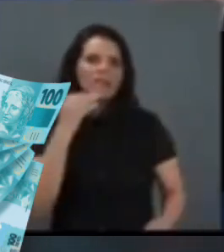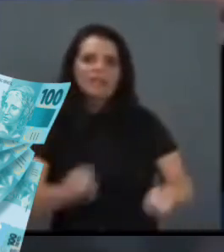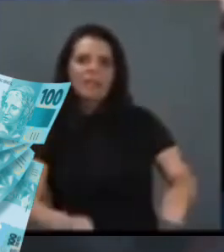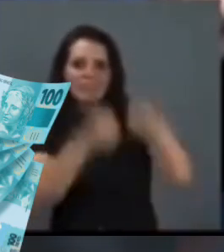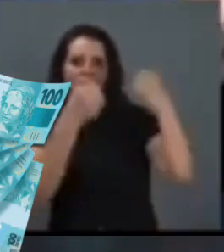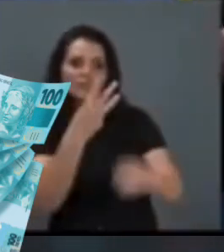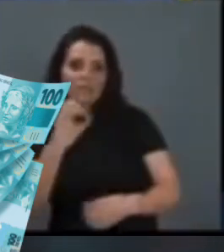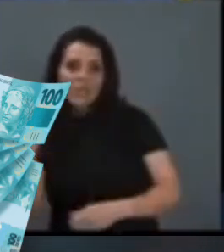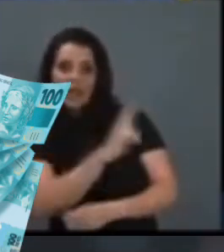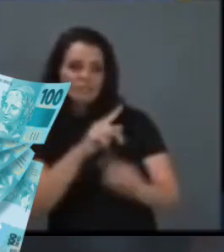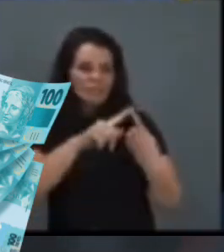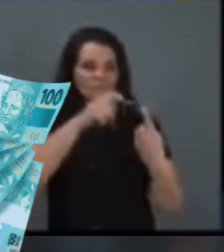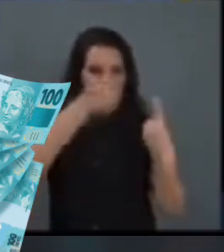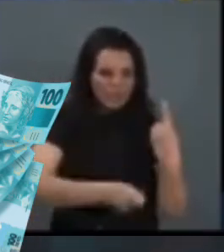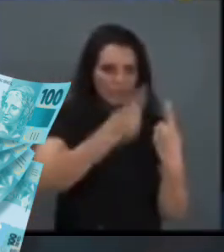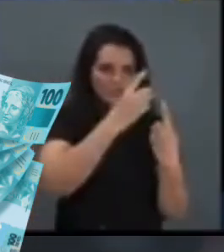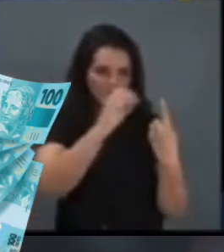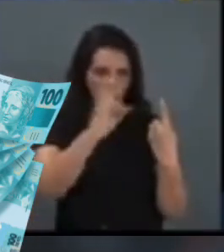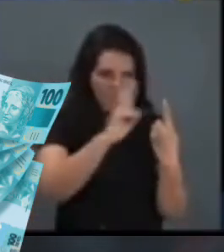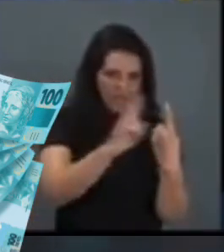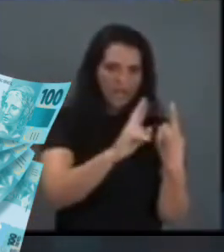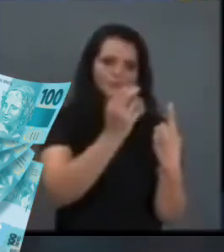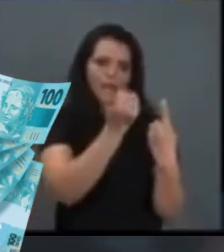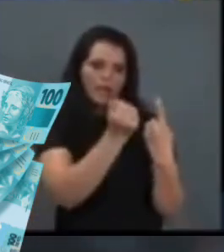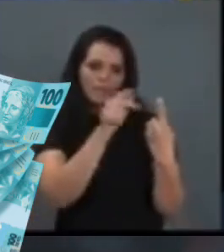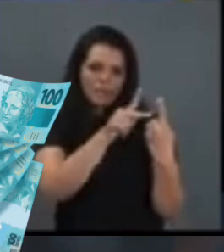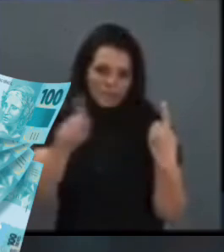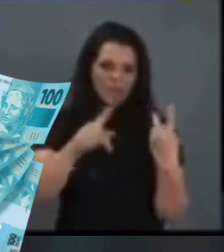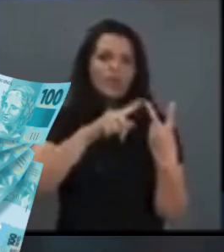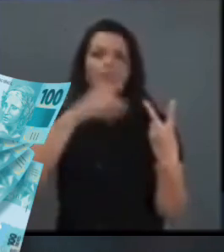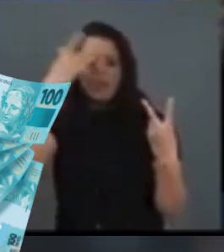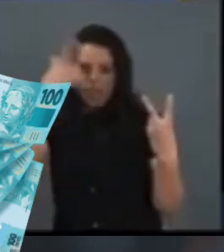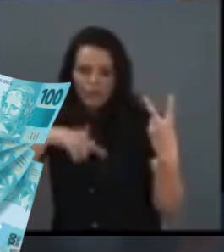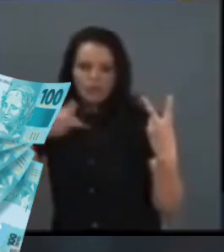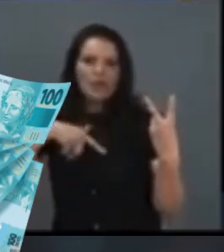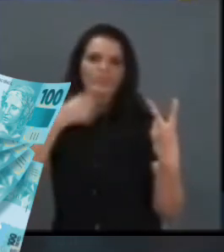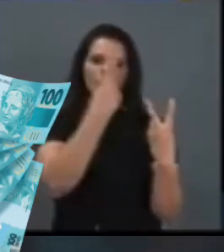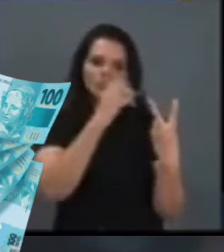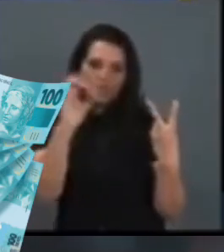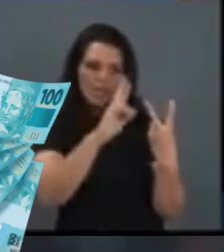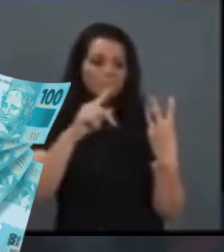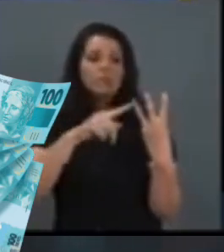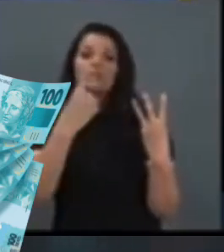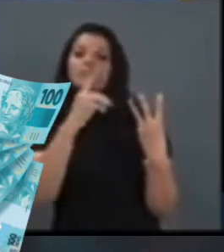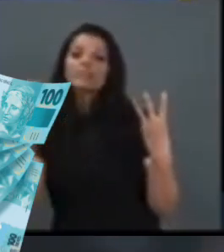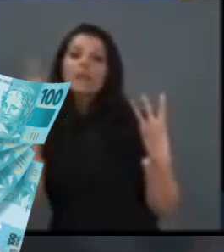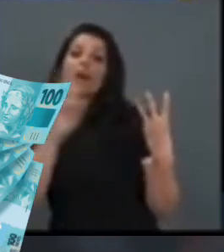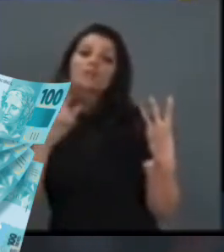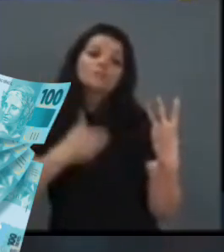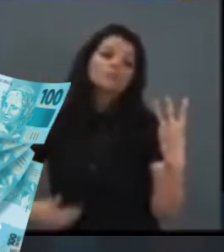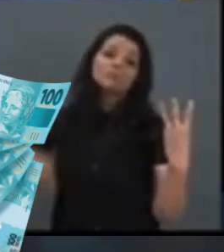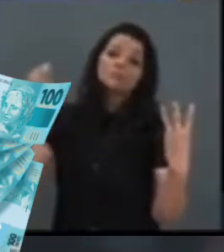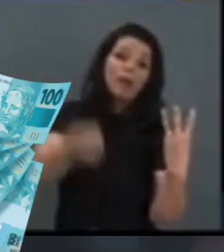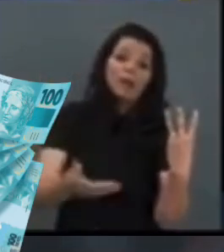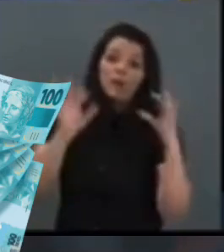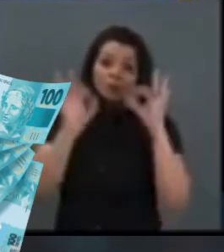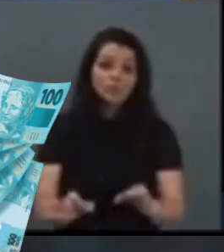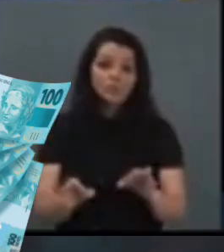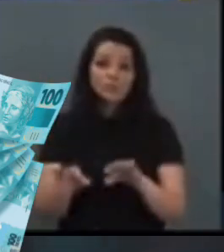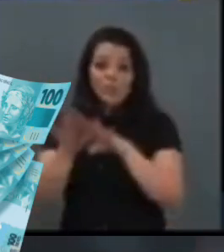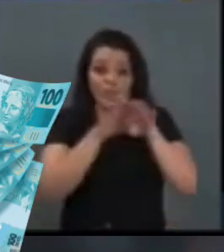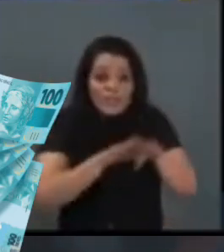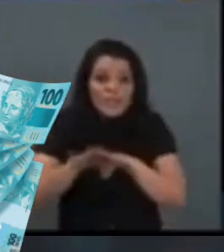em R$300 o conserto, falasse, não, senha do aplicativo, senha do trabalhador e senha do governo. É o justo. Dá de César o que é de